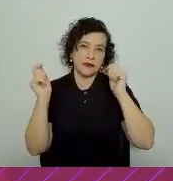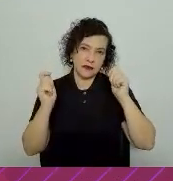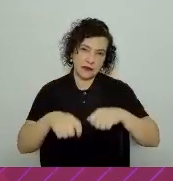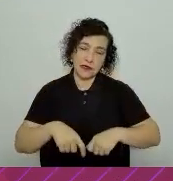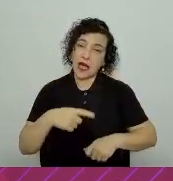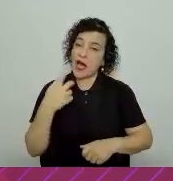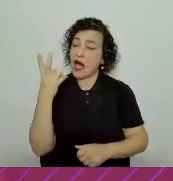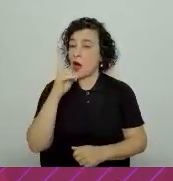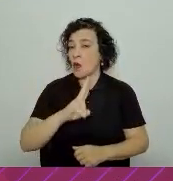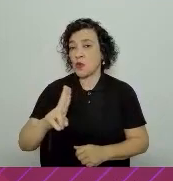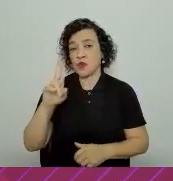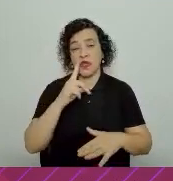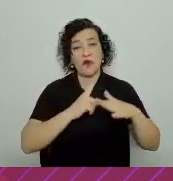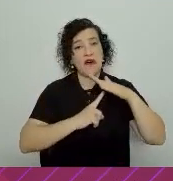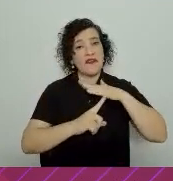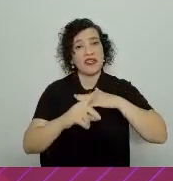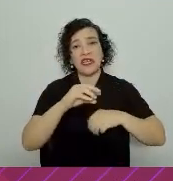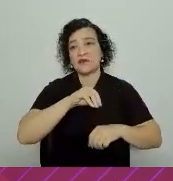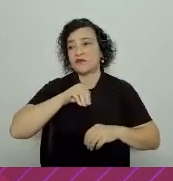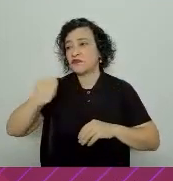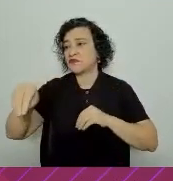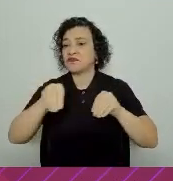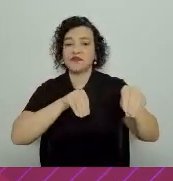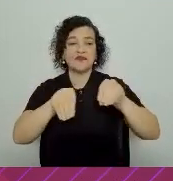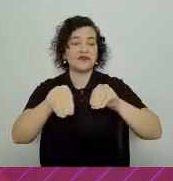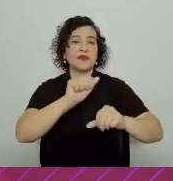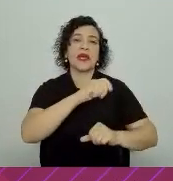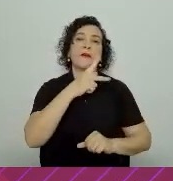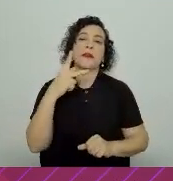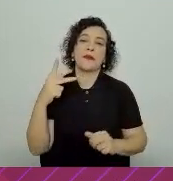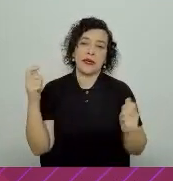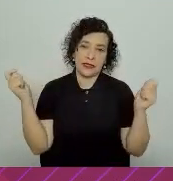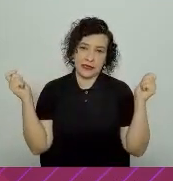vários aplicativos e você consegue usar